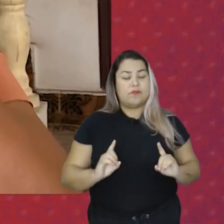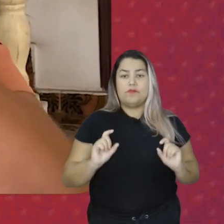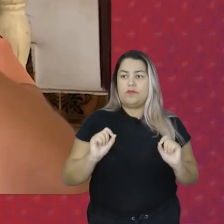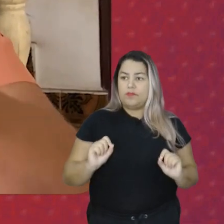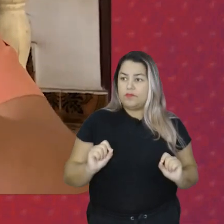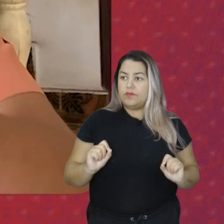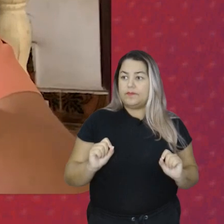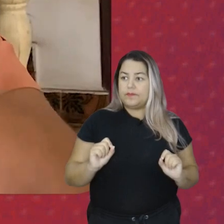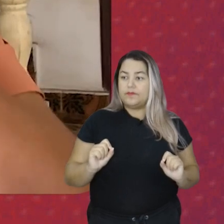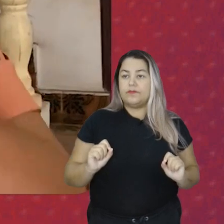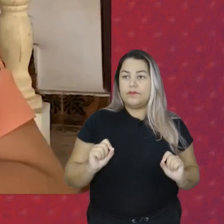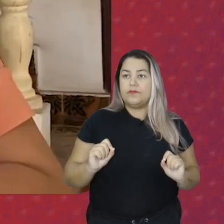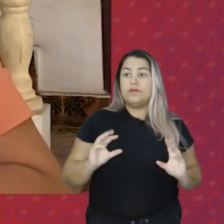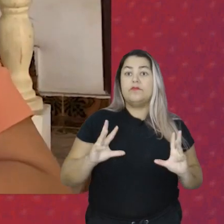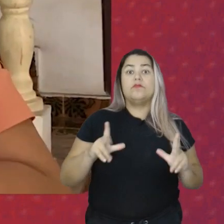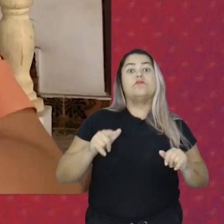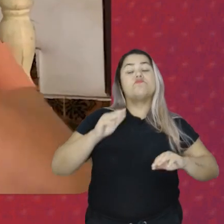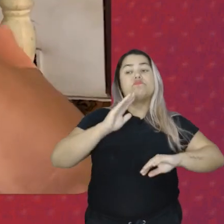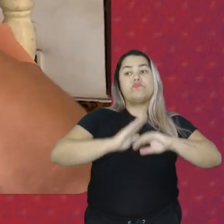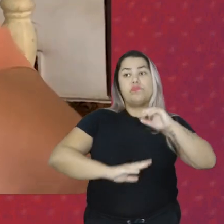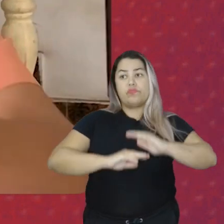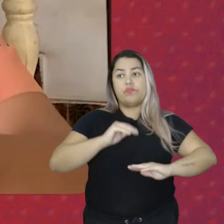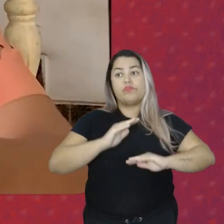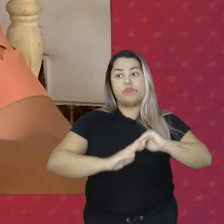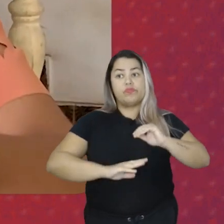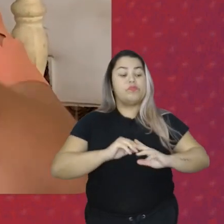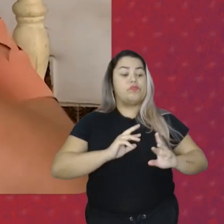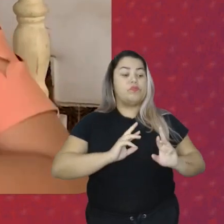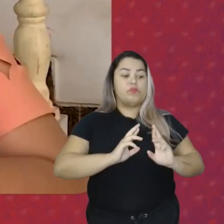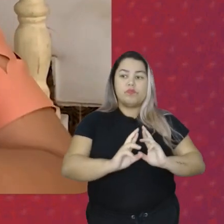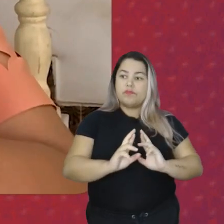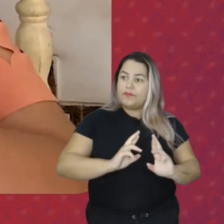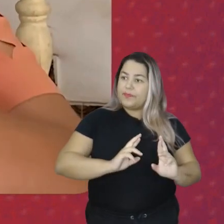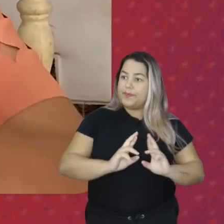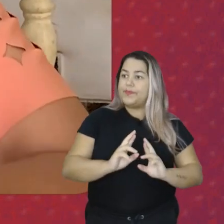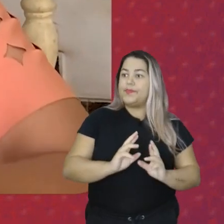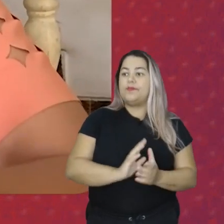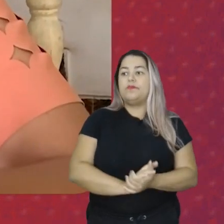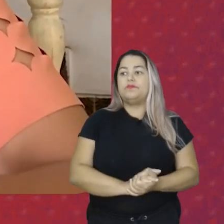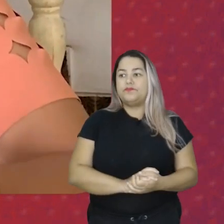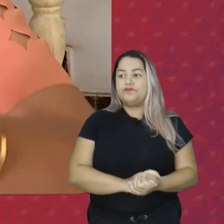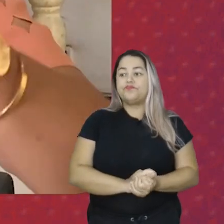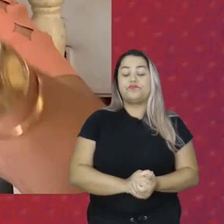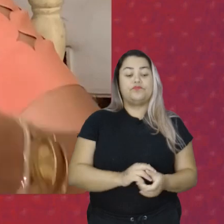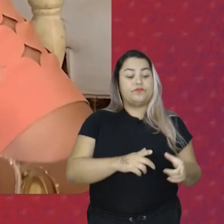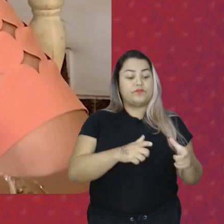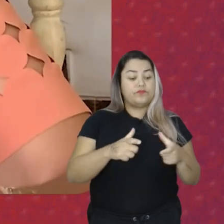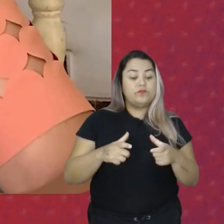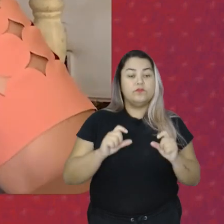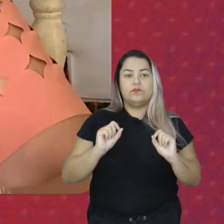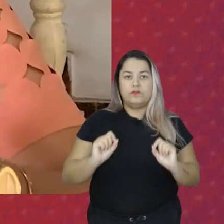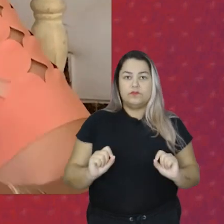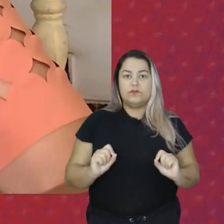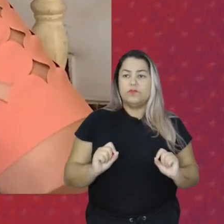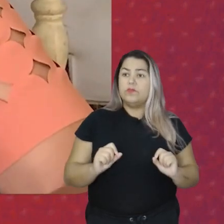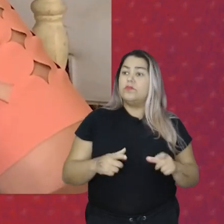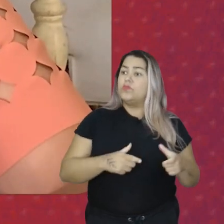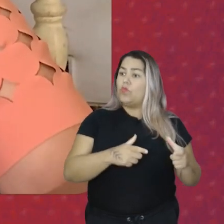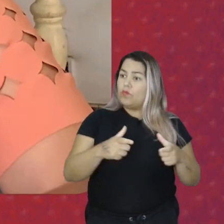é, sobretudo, um ato relacional, onde o ambiente, o local,